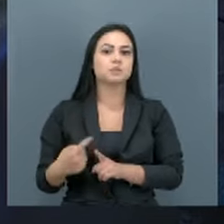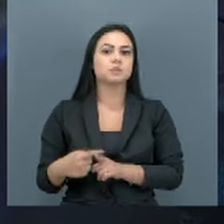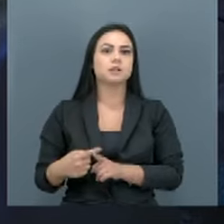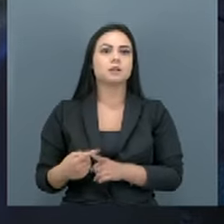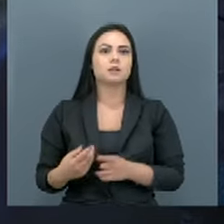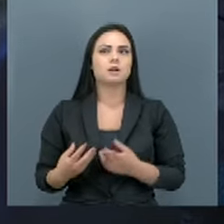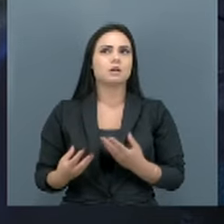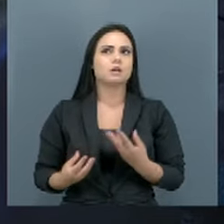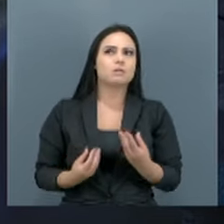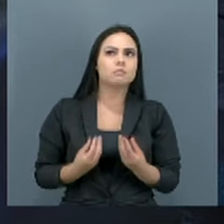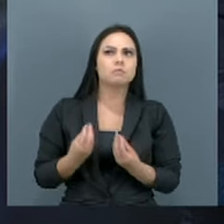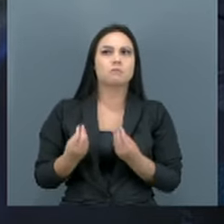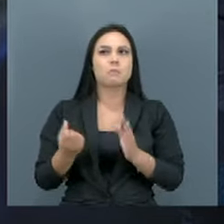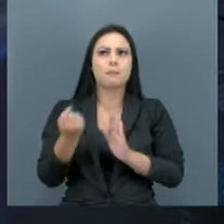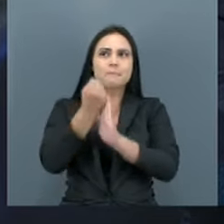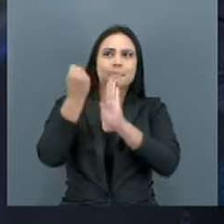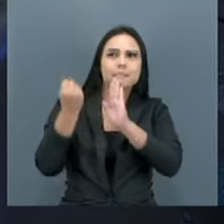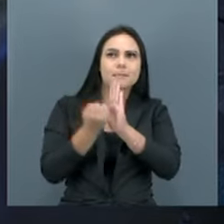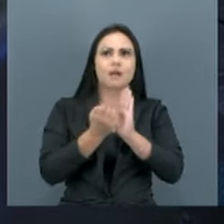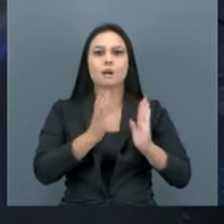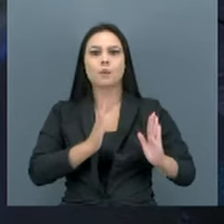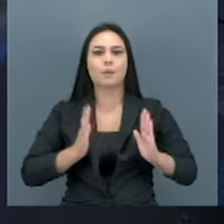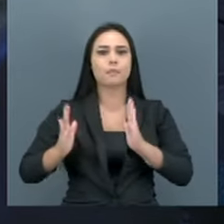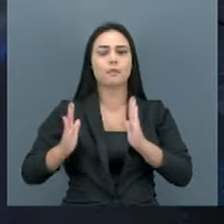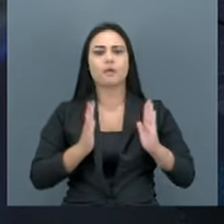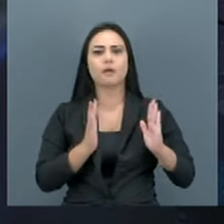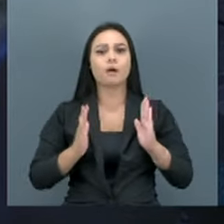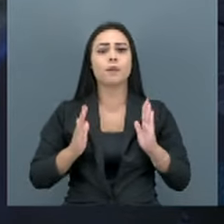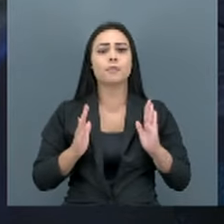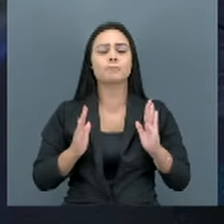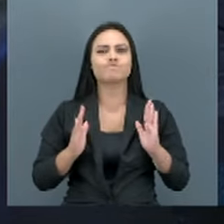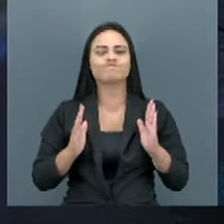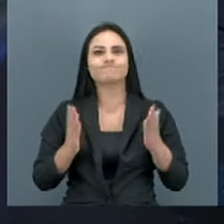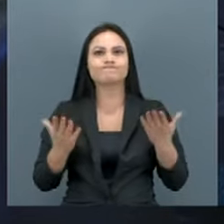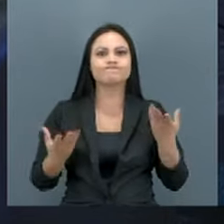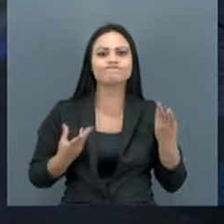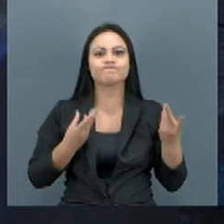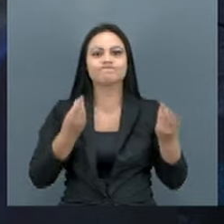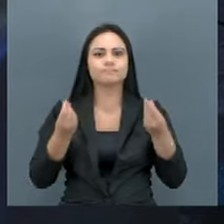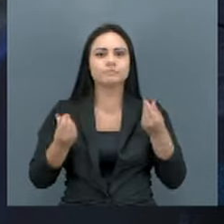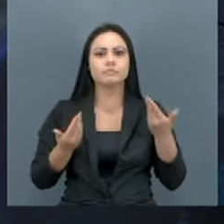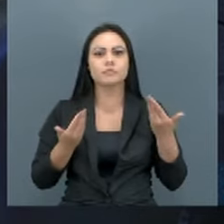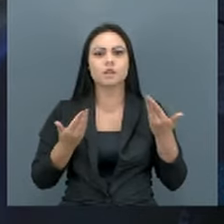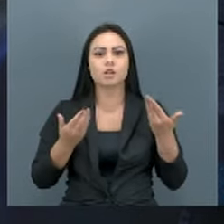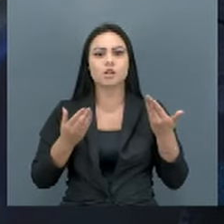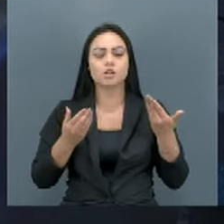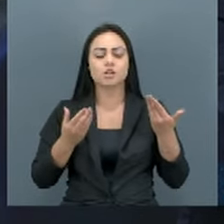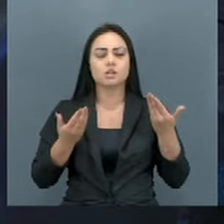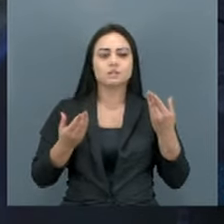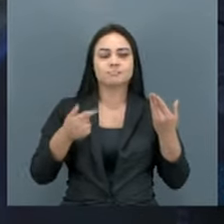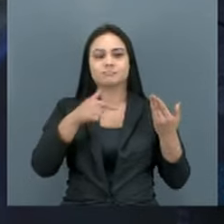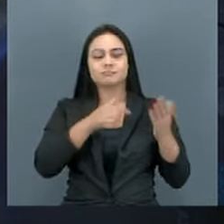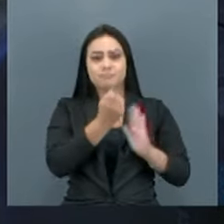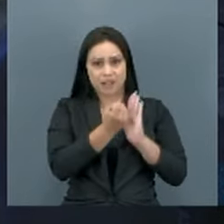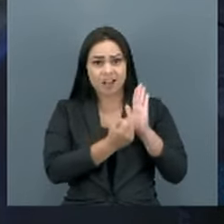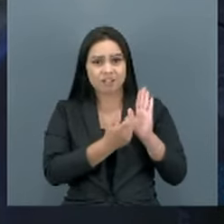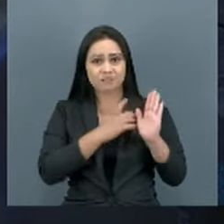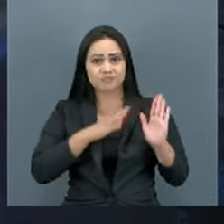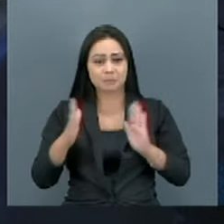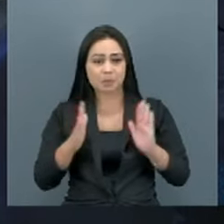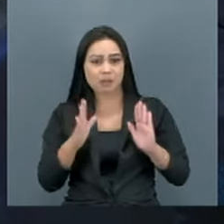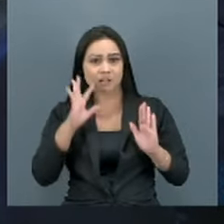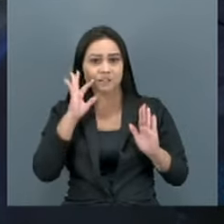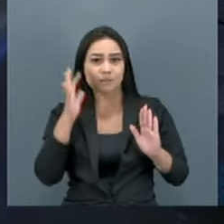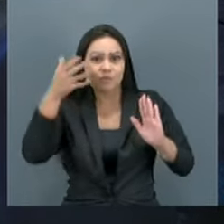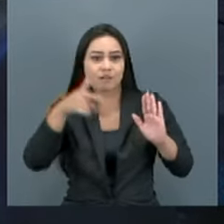se, na verdade, o marco temporal, ele viesse, só com o marco temporal, viesse resolver definitivamente a questão